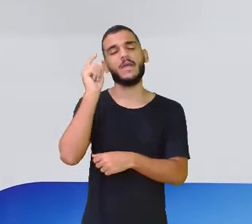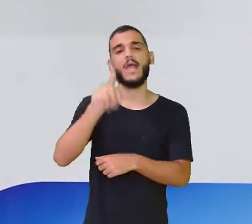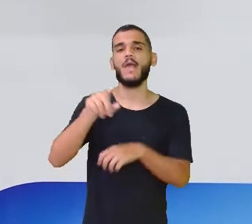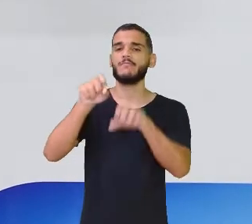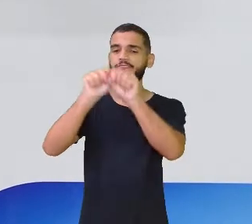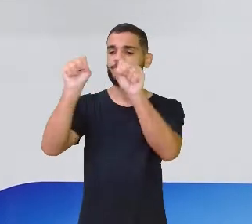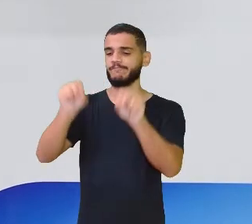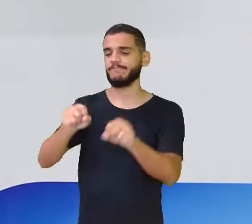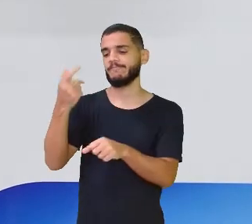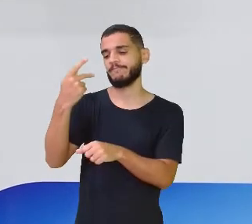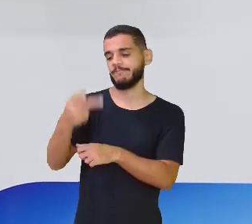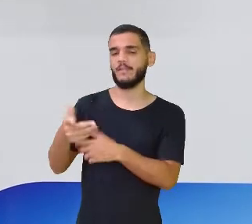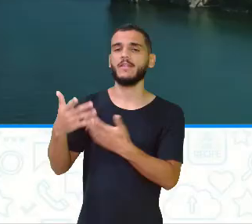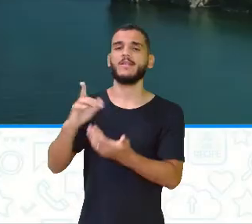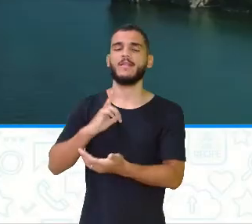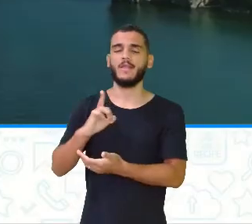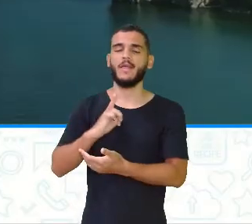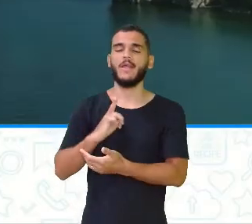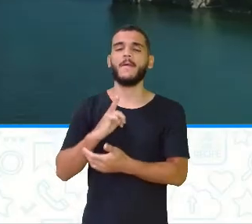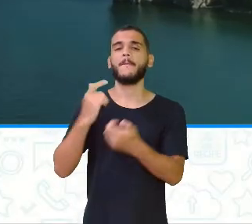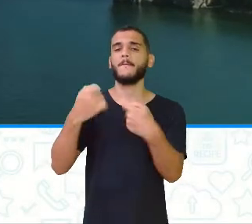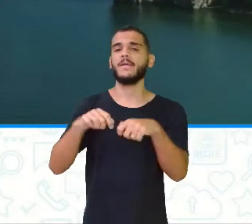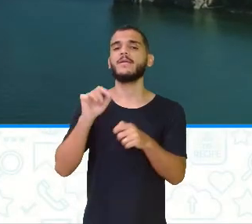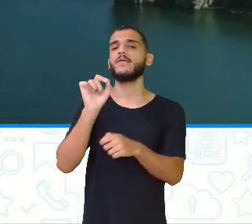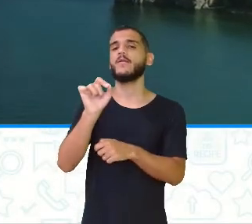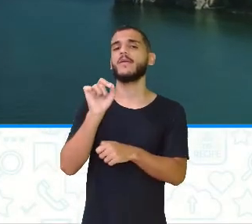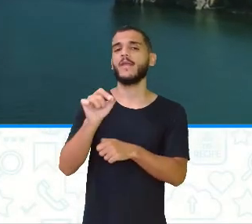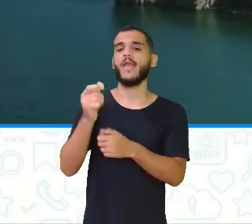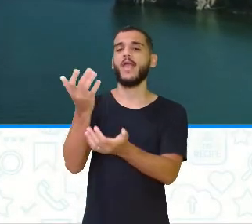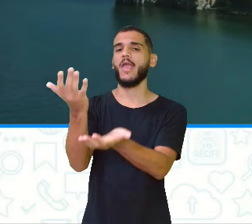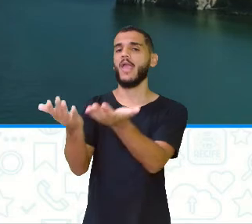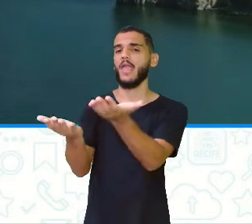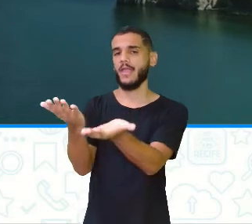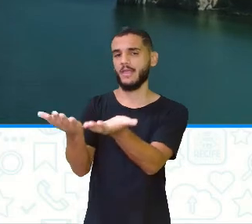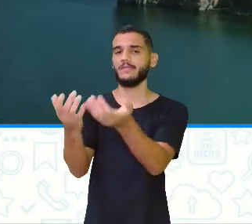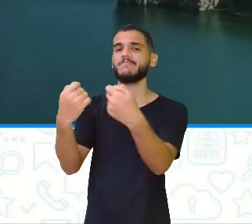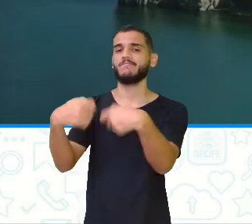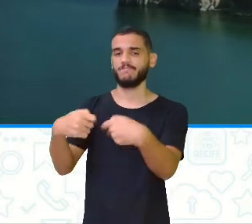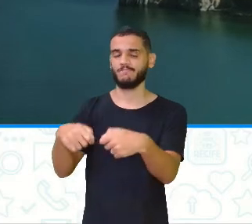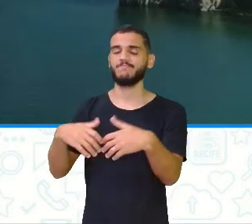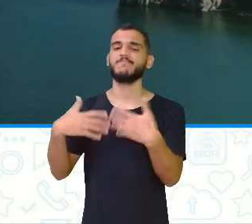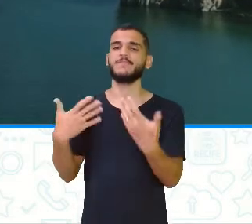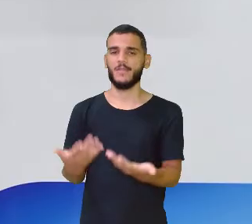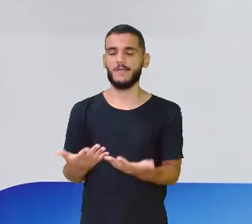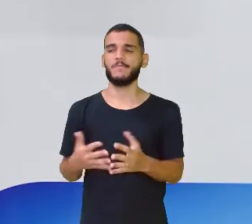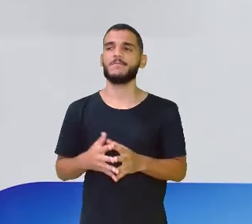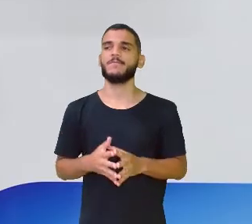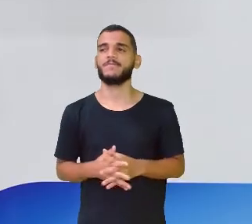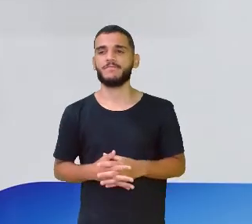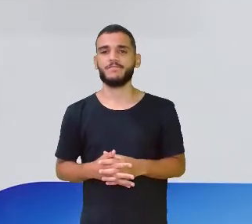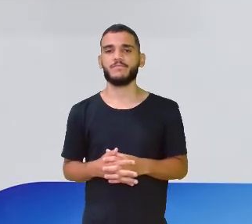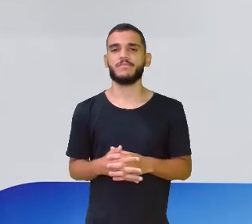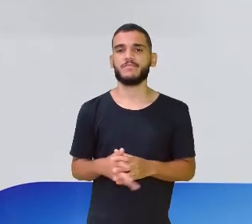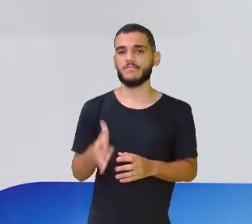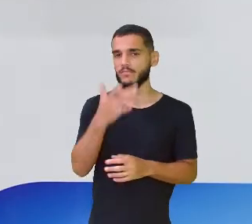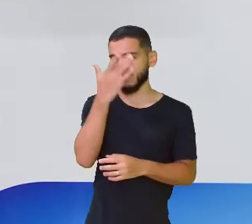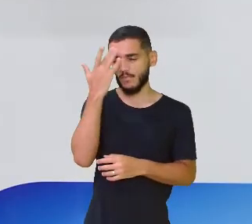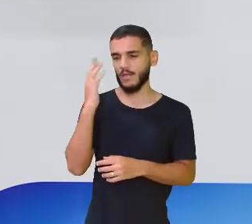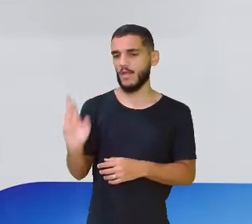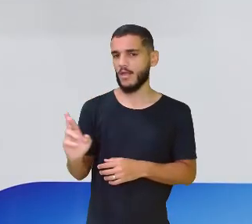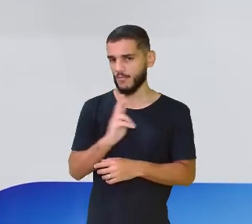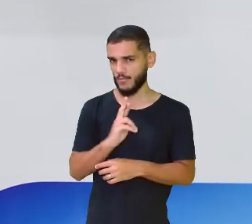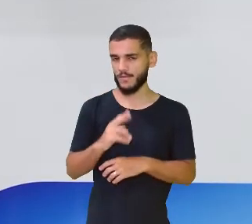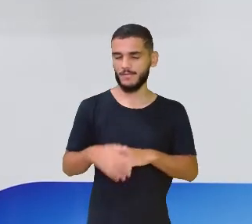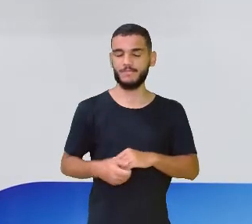ecossistema e esse ecossistema precisa ter um equilíbrio. E aí? Alguém falou alguma coisa, professora